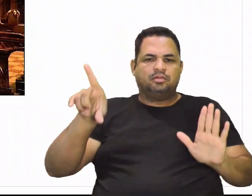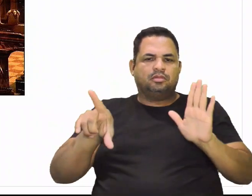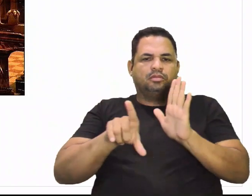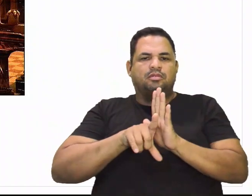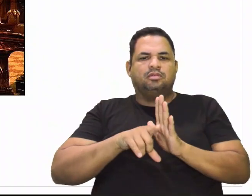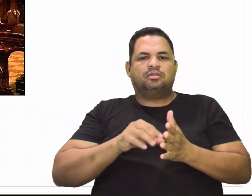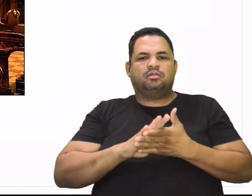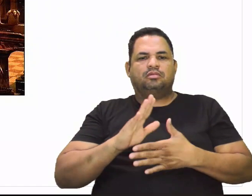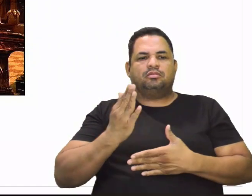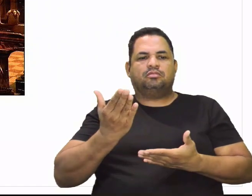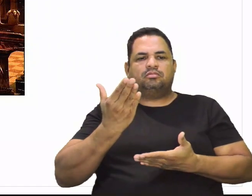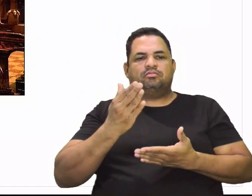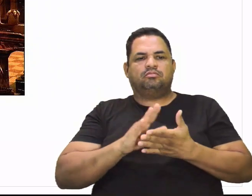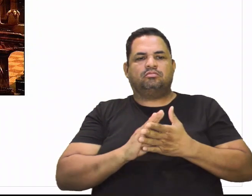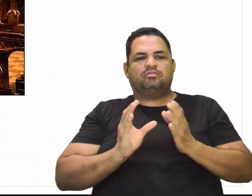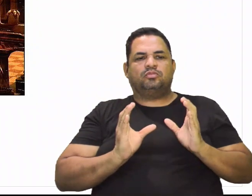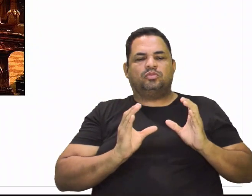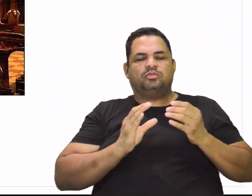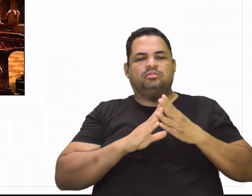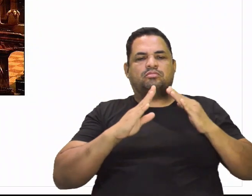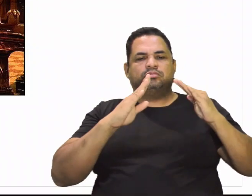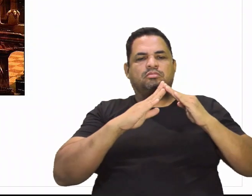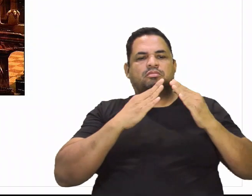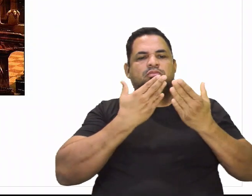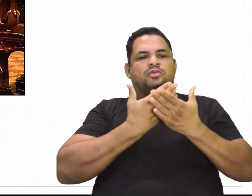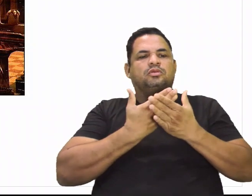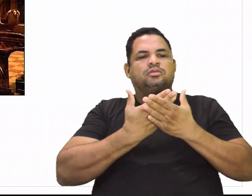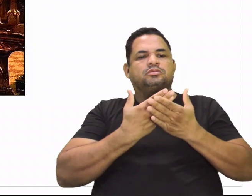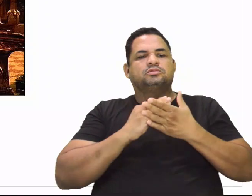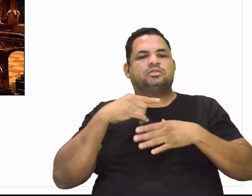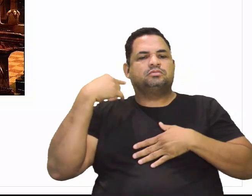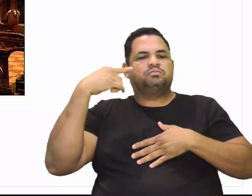romanas, um colégio de 10 magistrados chamado de decemviros,